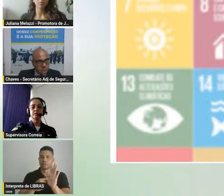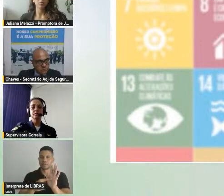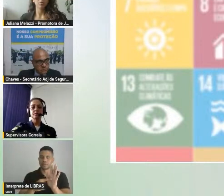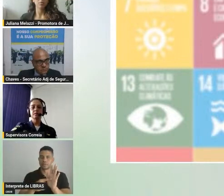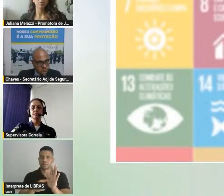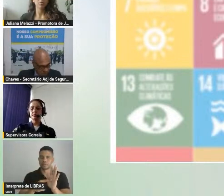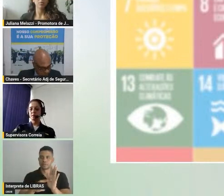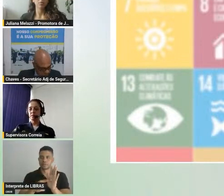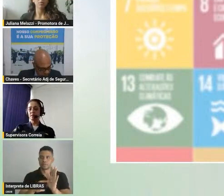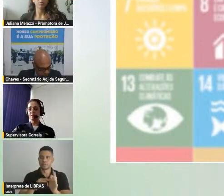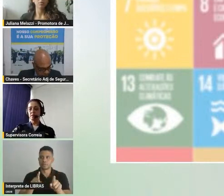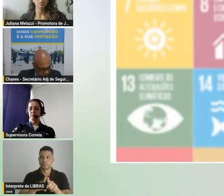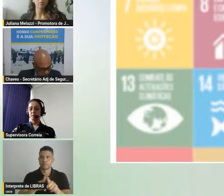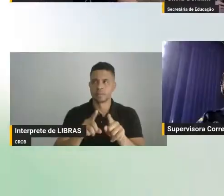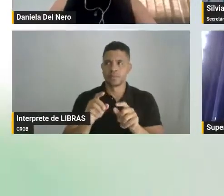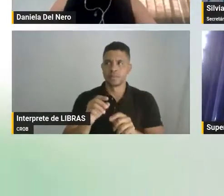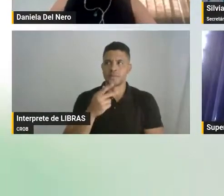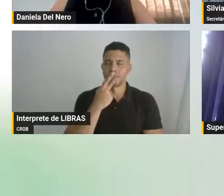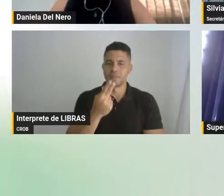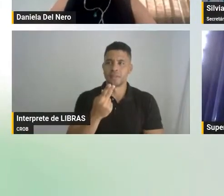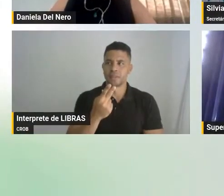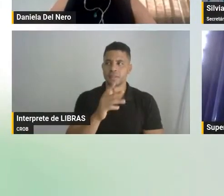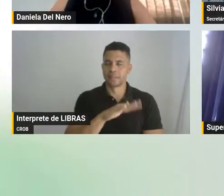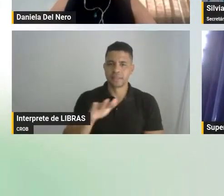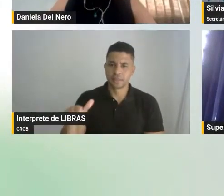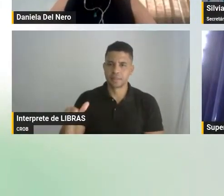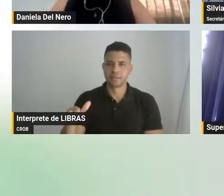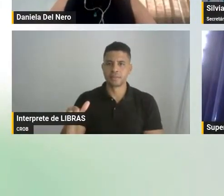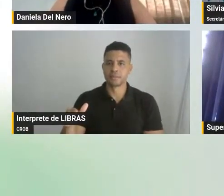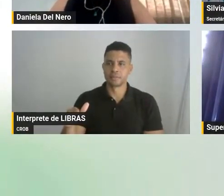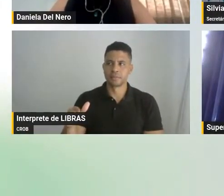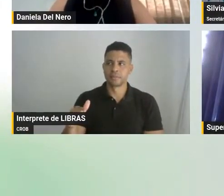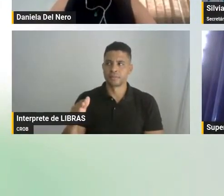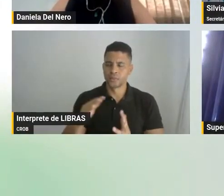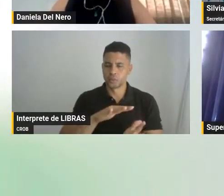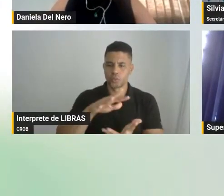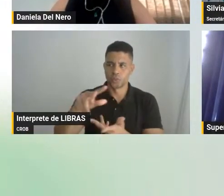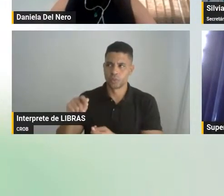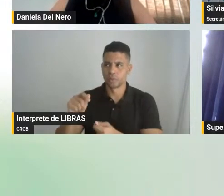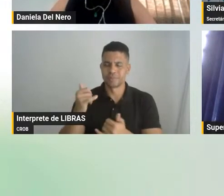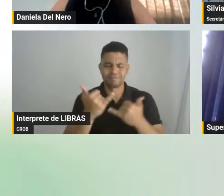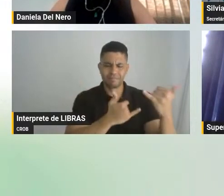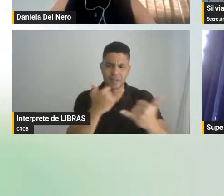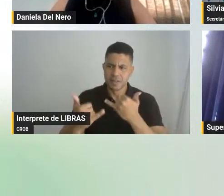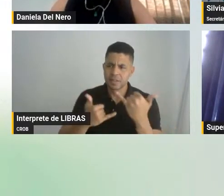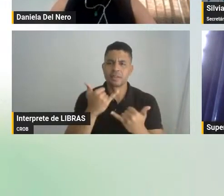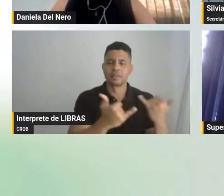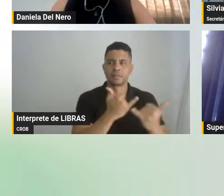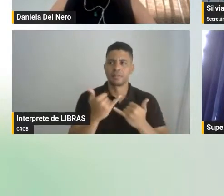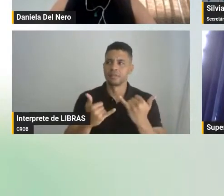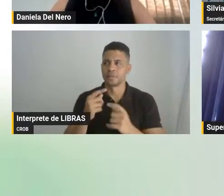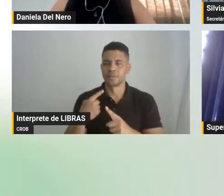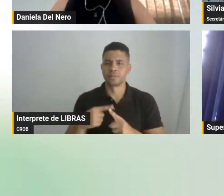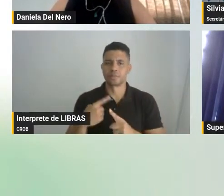crianças enquanto crianças, né? Veja, é um grande universo lúdico, né? Por que ao longo da